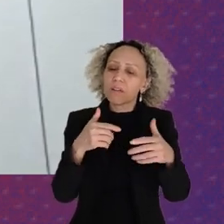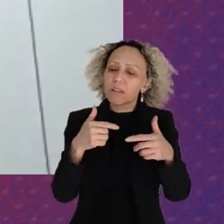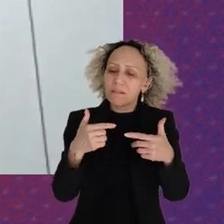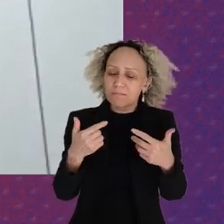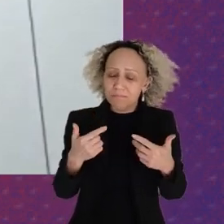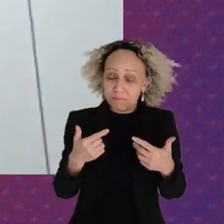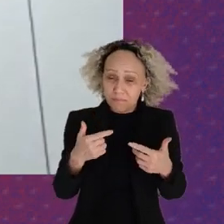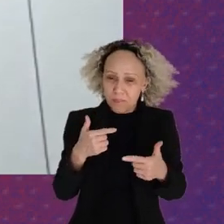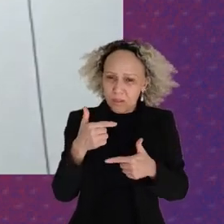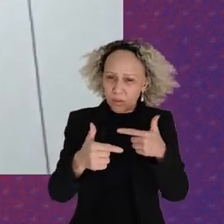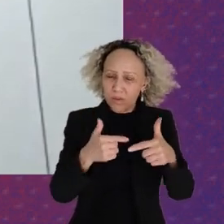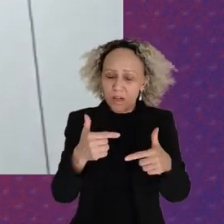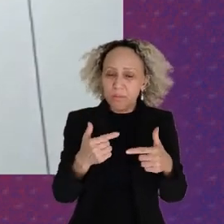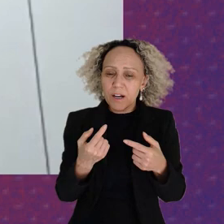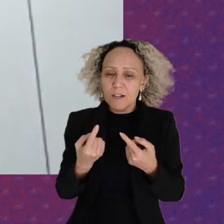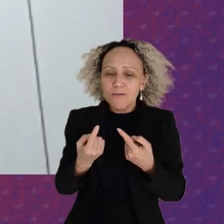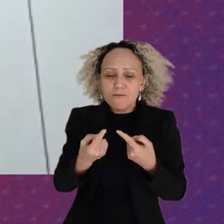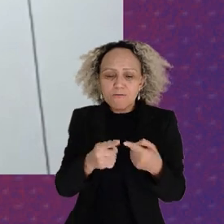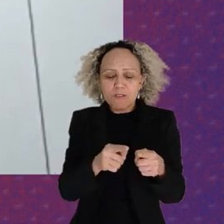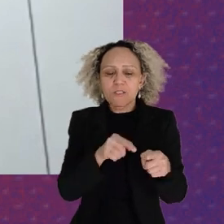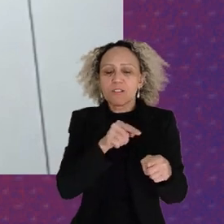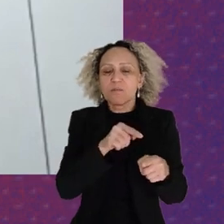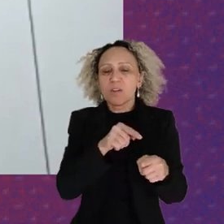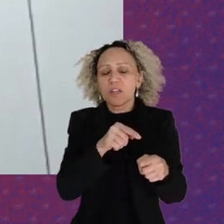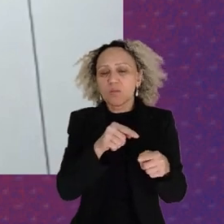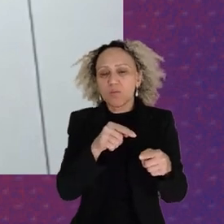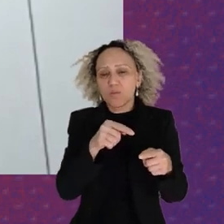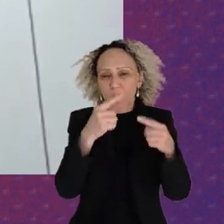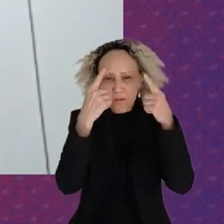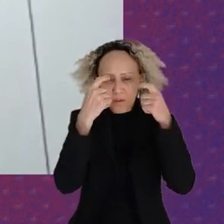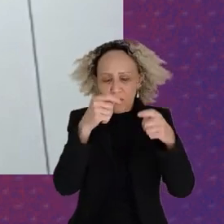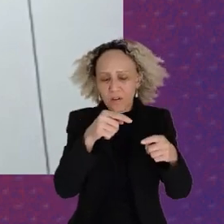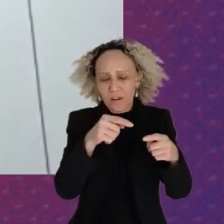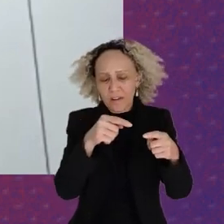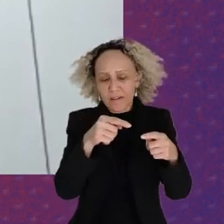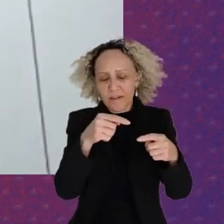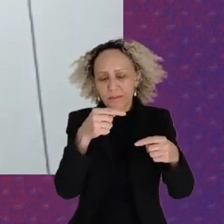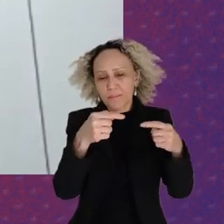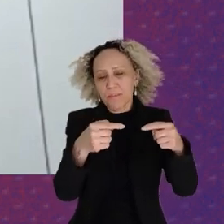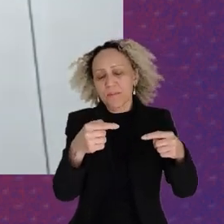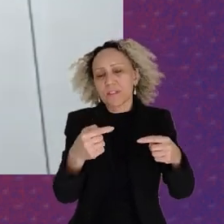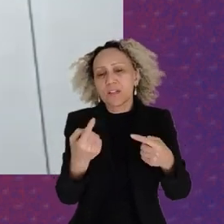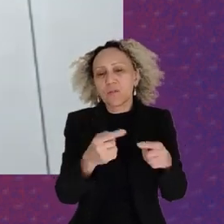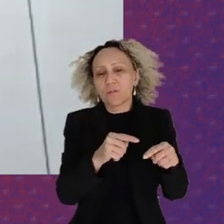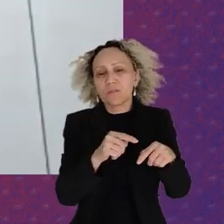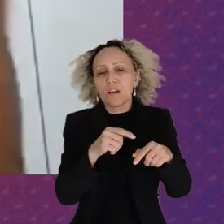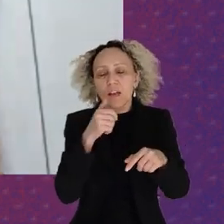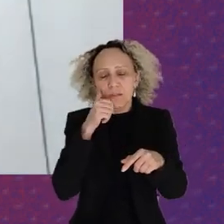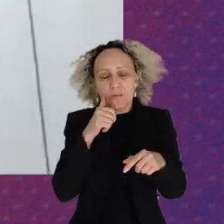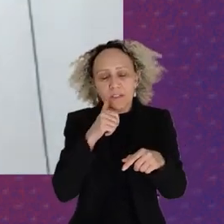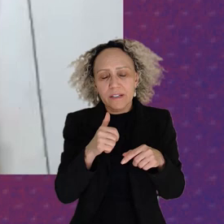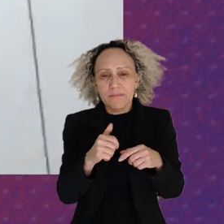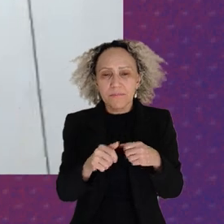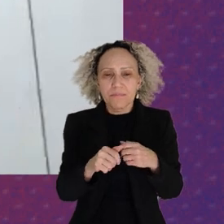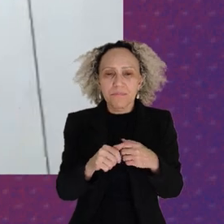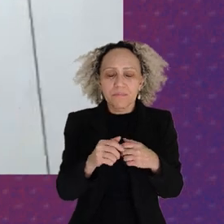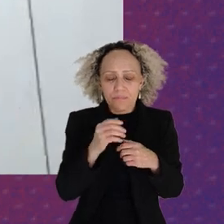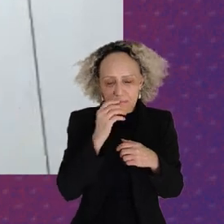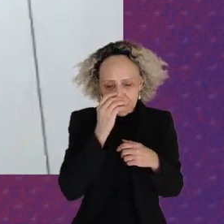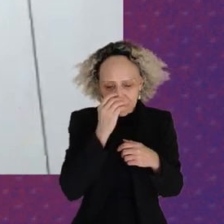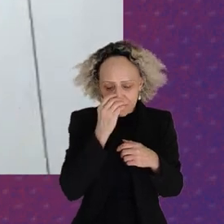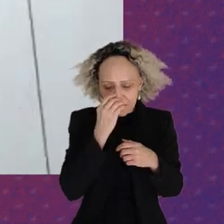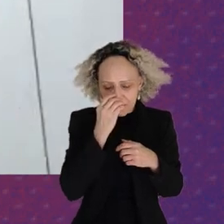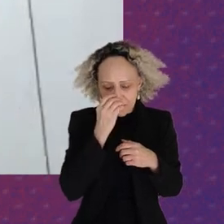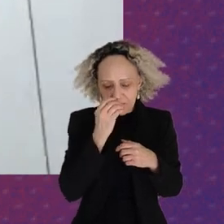e, claro, também o seu relatório final. Então, esse GTI eu tenho certeza que está movimentando muito